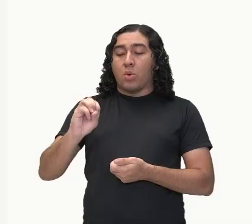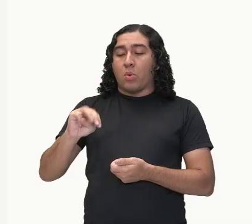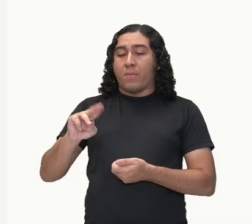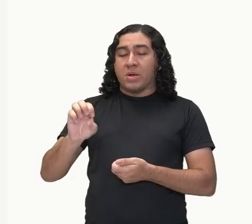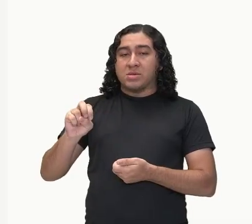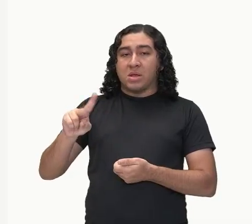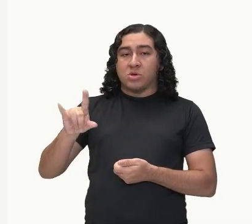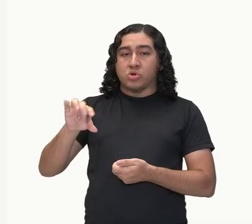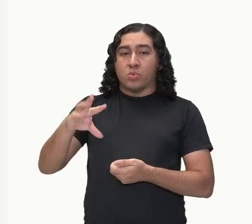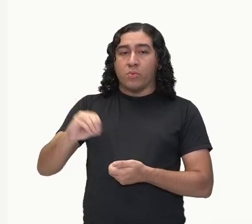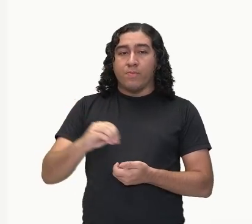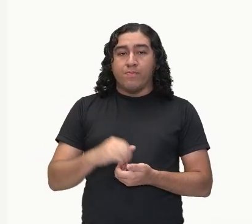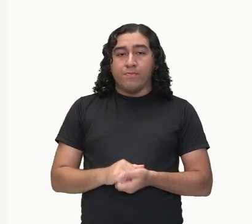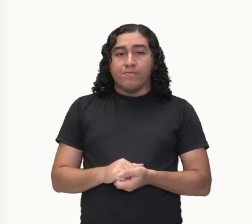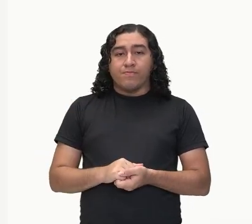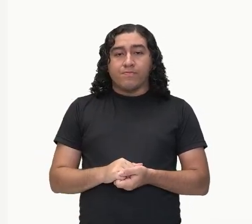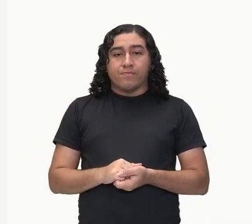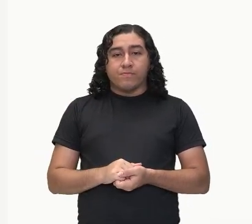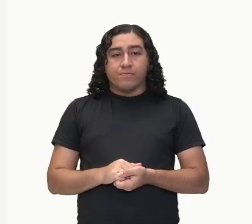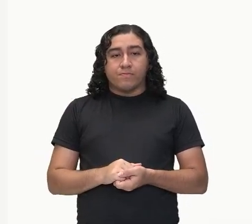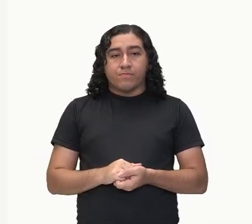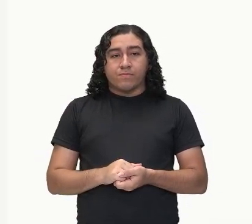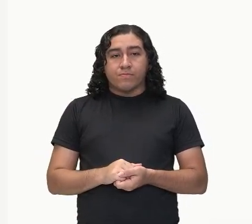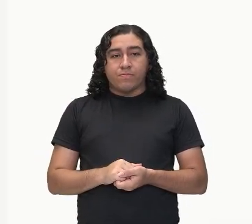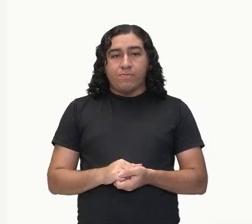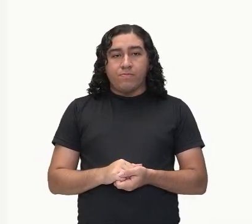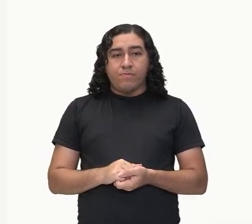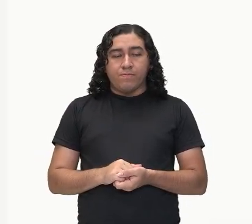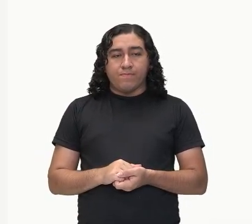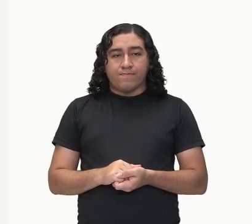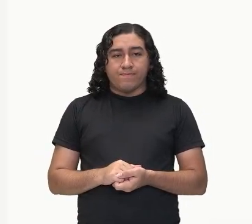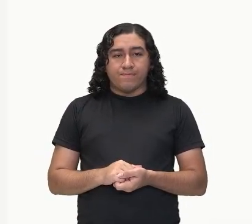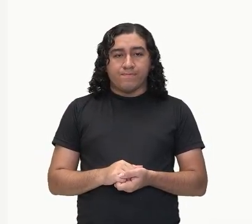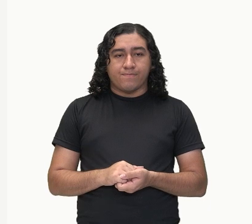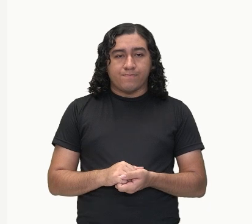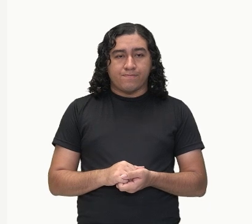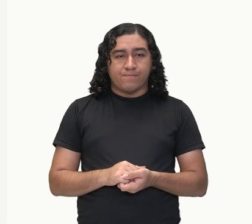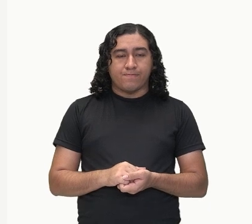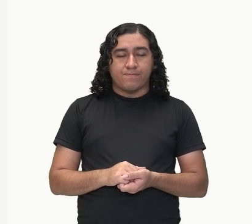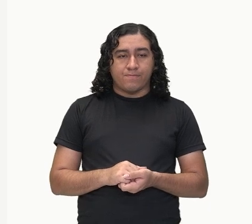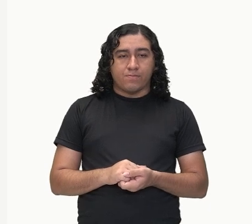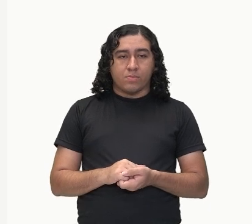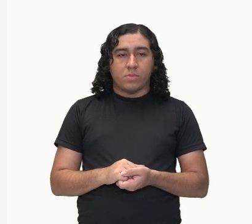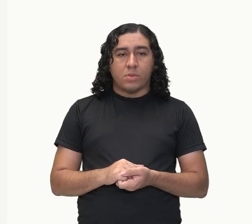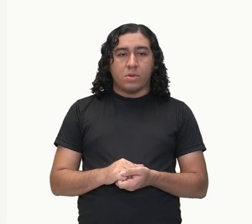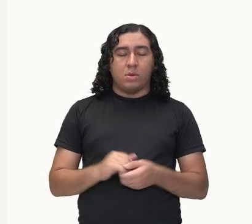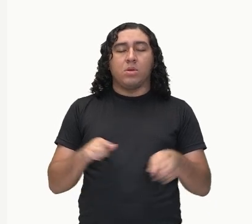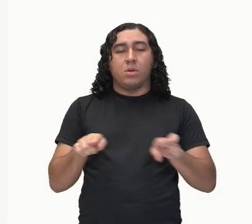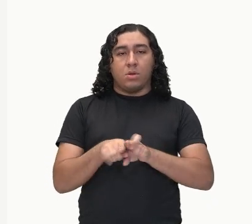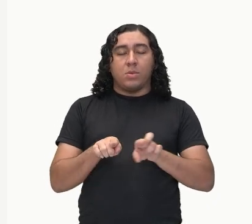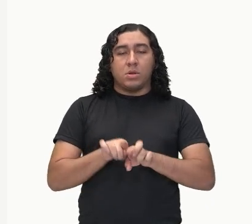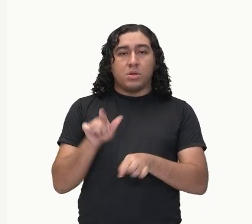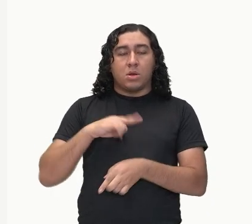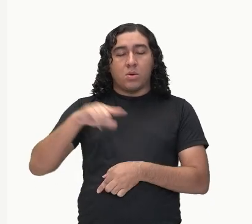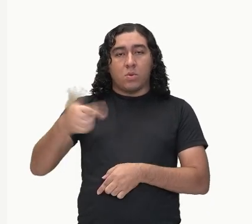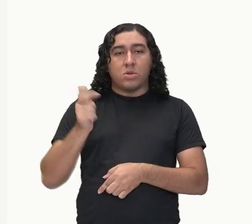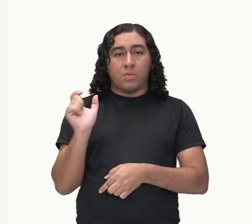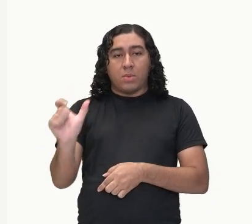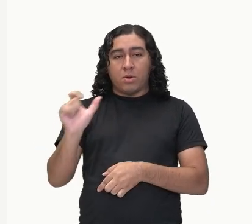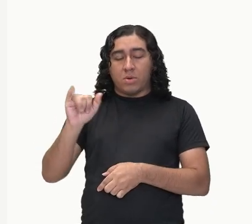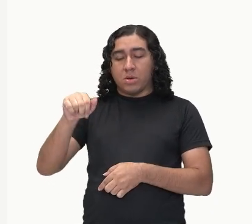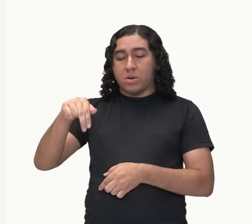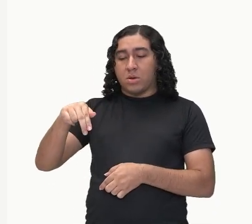Para a gente continuar aí, nós temos o inquilinismo. Nesse caso, uma espécie